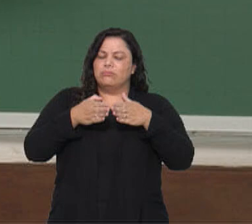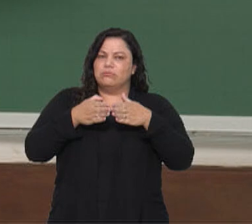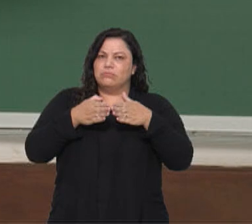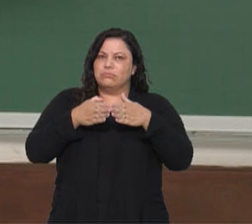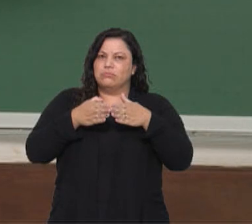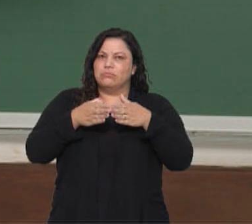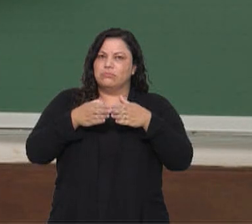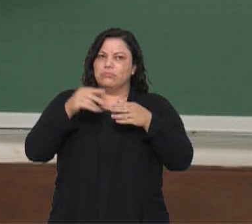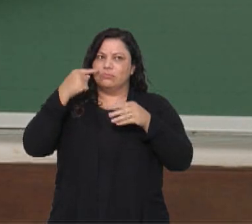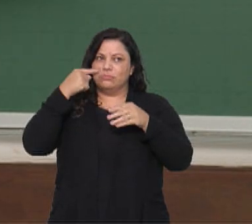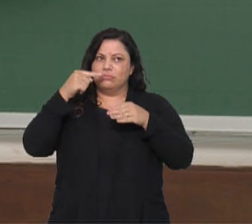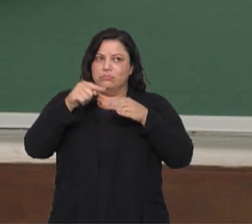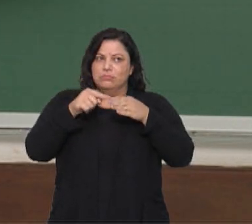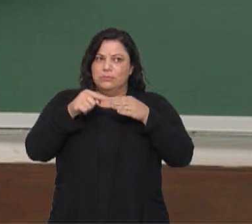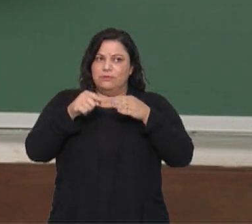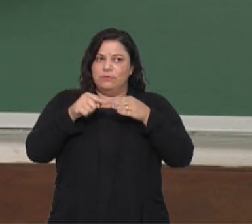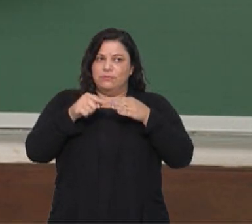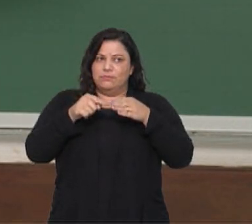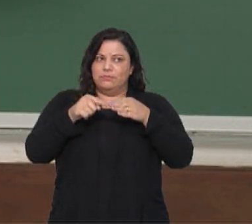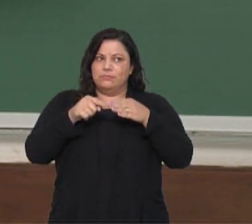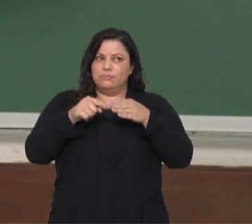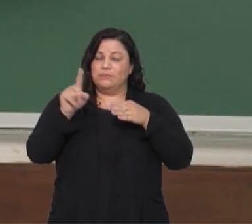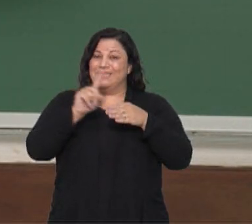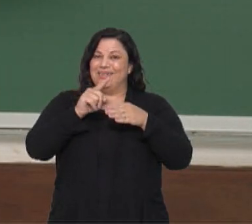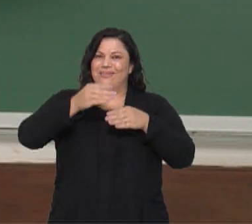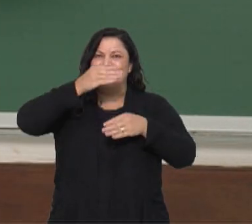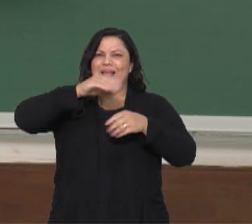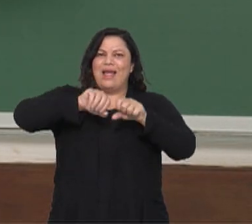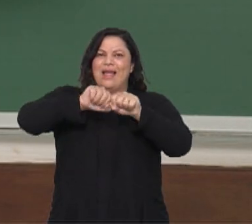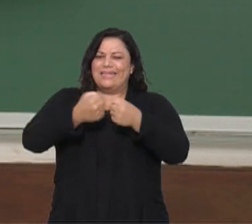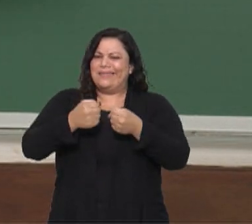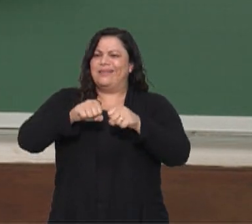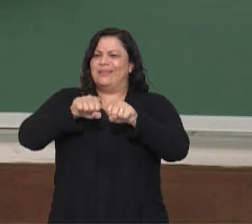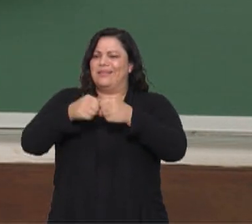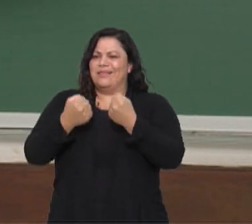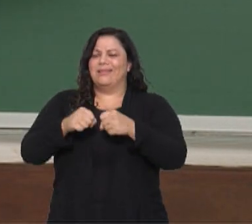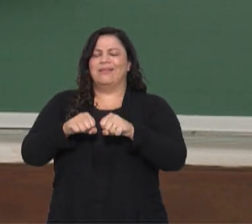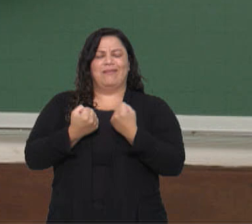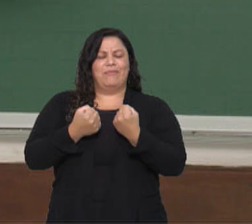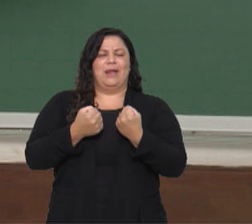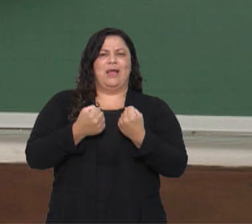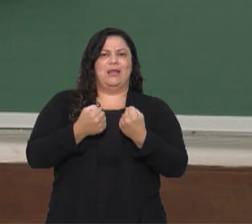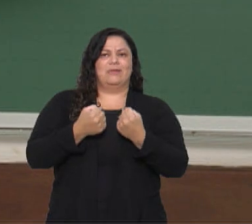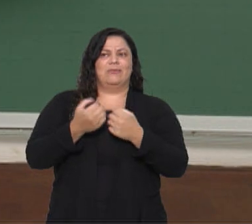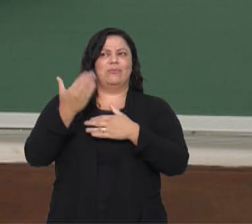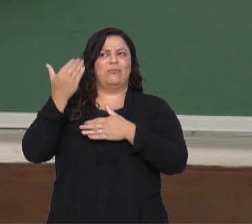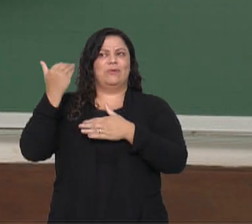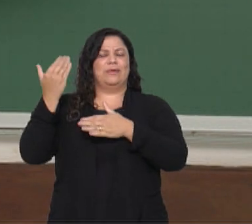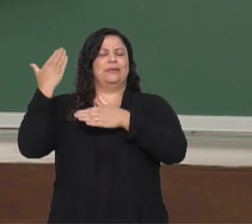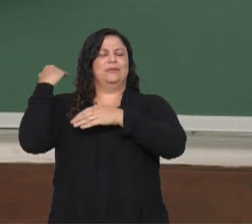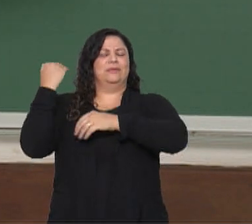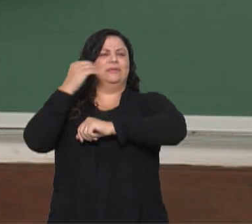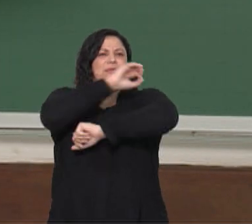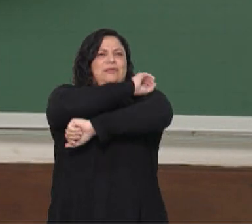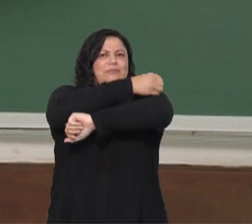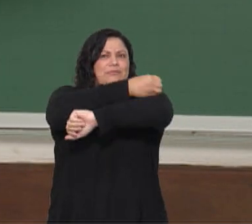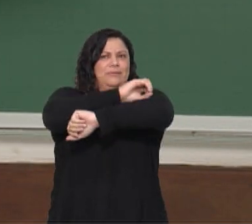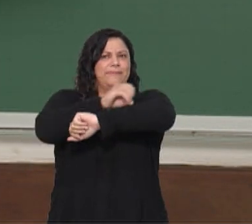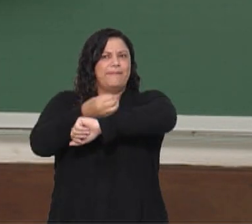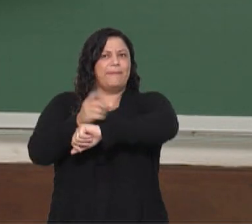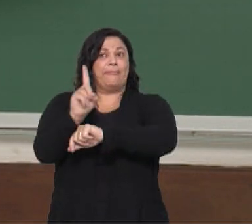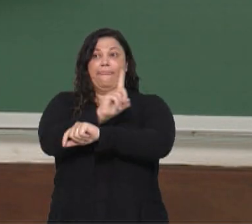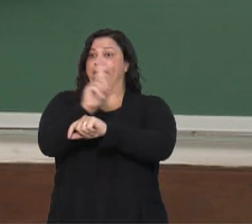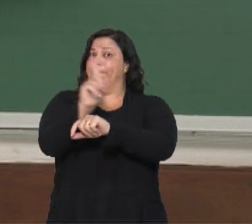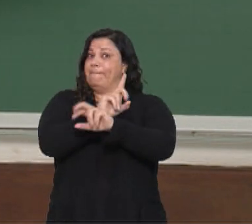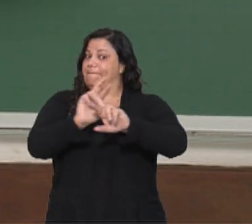machado. É uniforme, ele não está quebrado, lascado, que nem era no período da Idade da Pedra lascada,